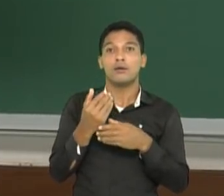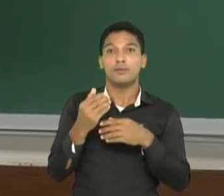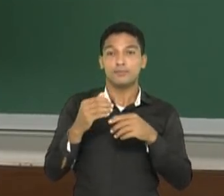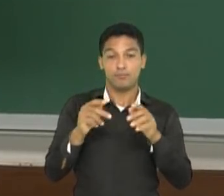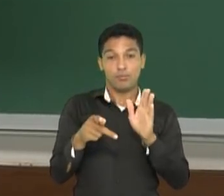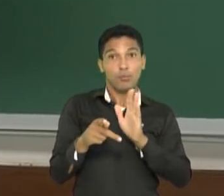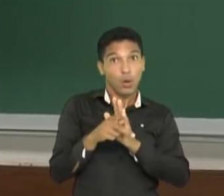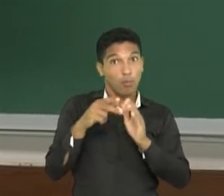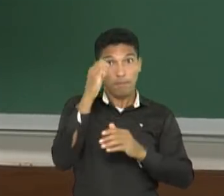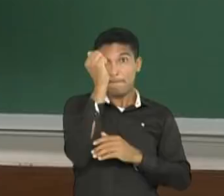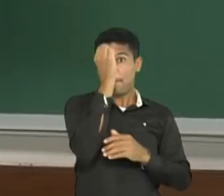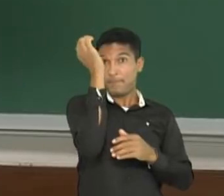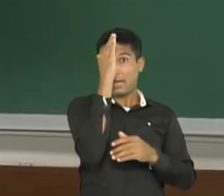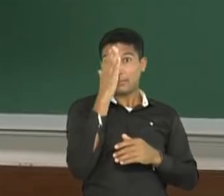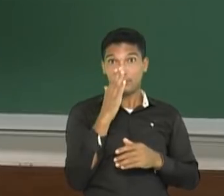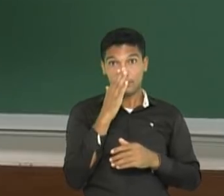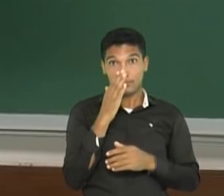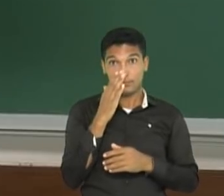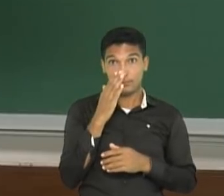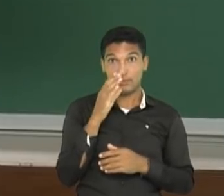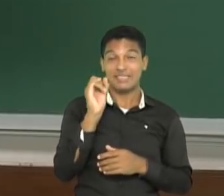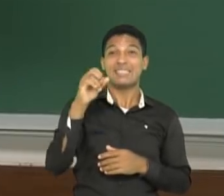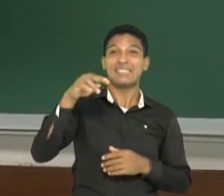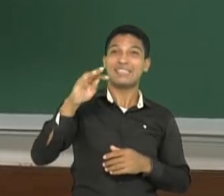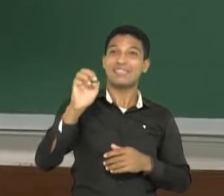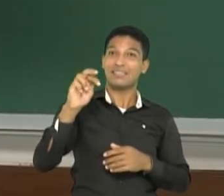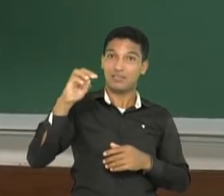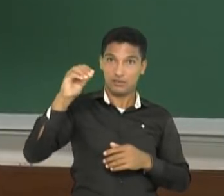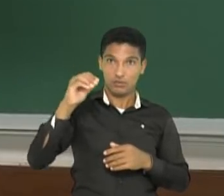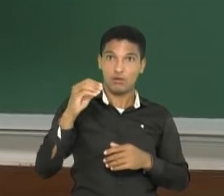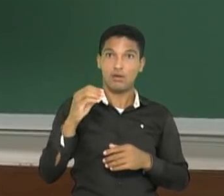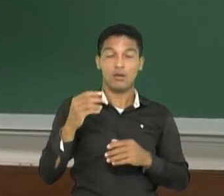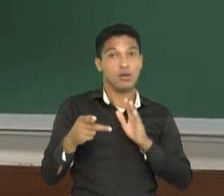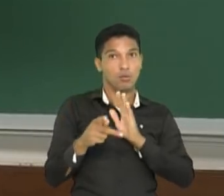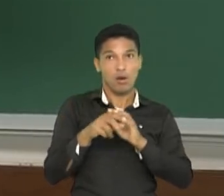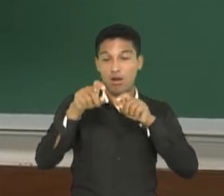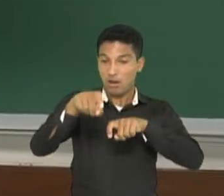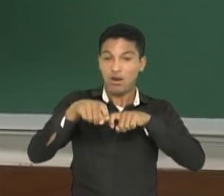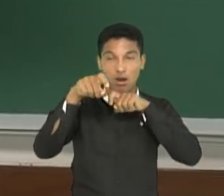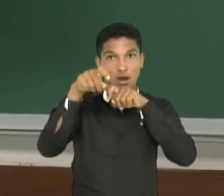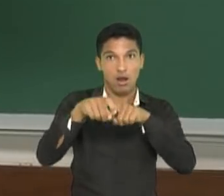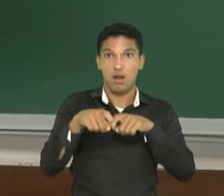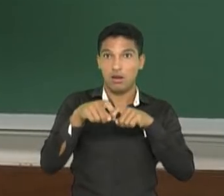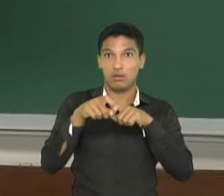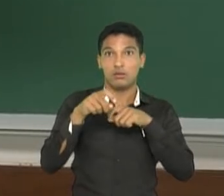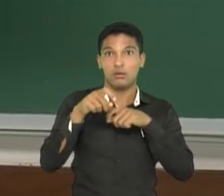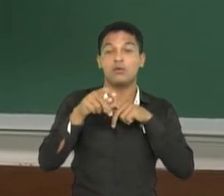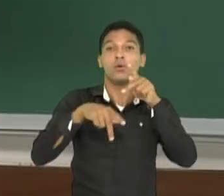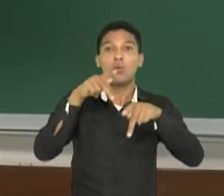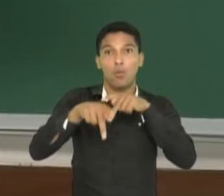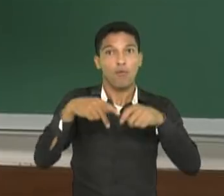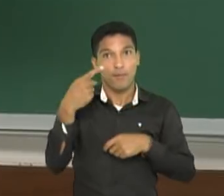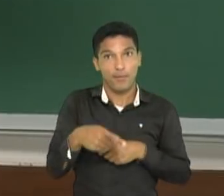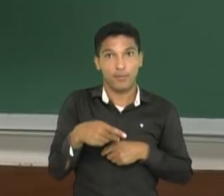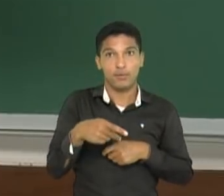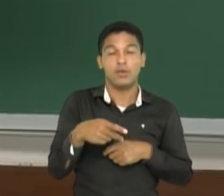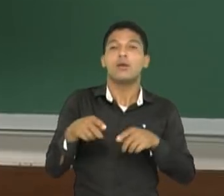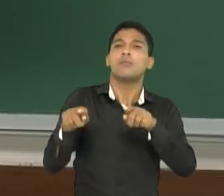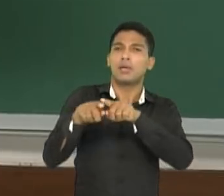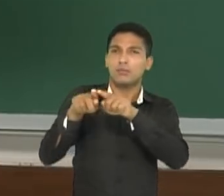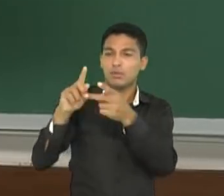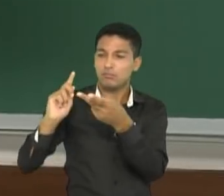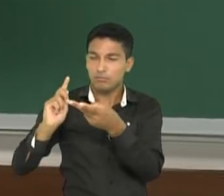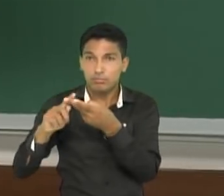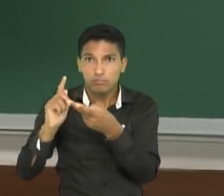também os que são produzidos para exportação. Qual é o principal exemplo, não só da região norte, mas de outras partes do